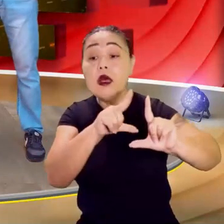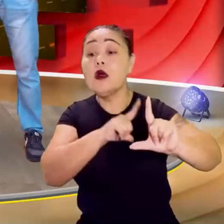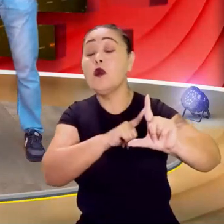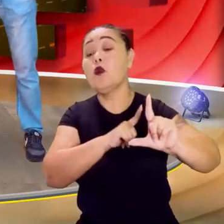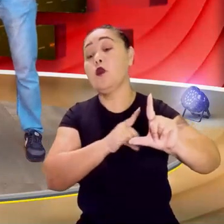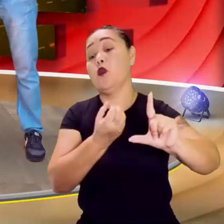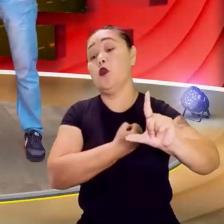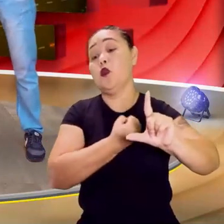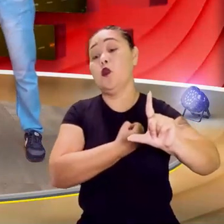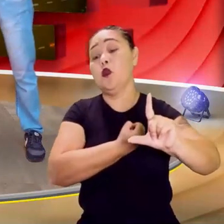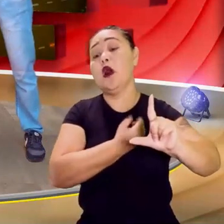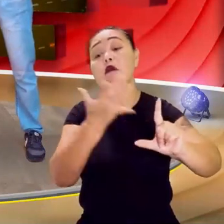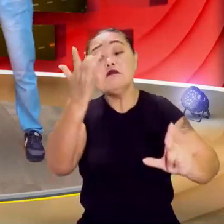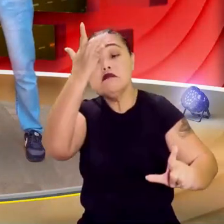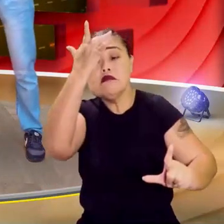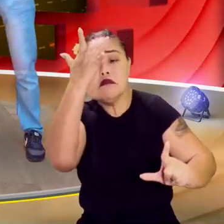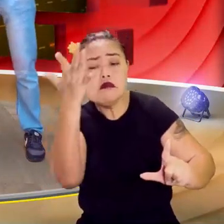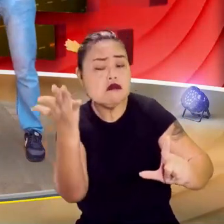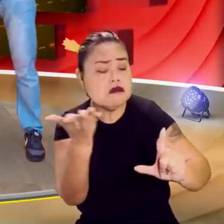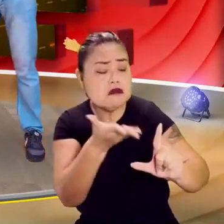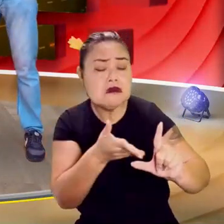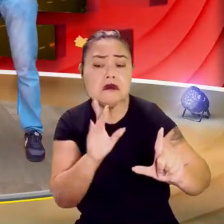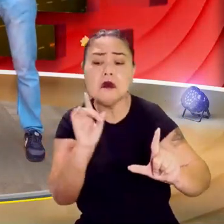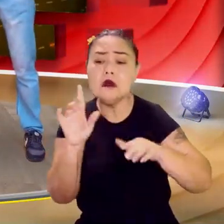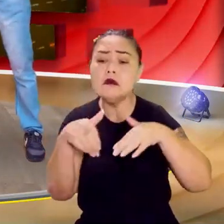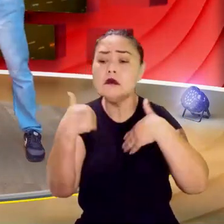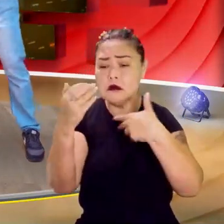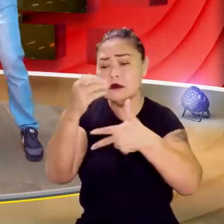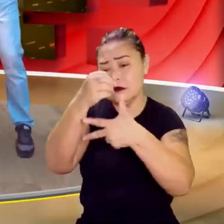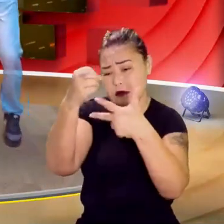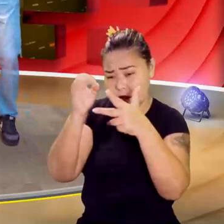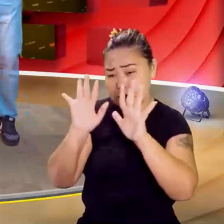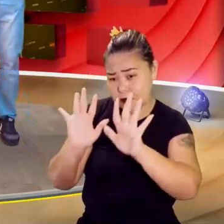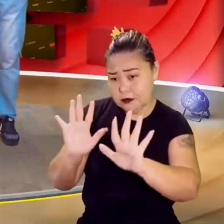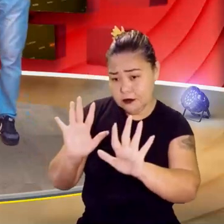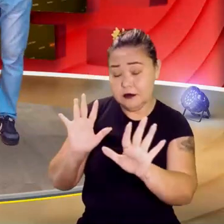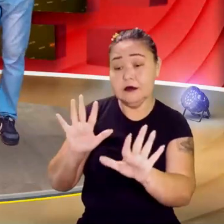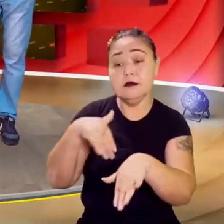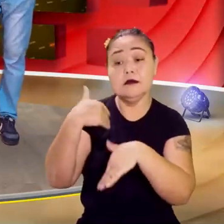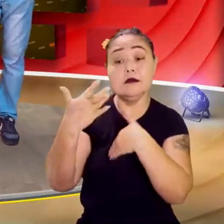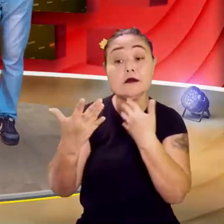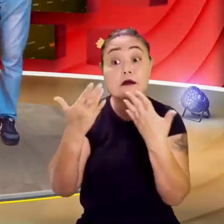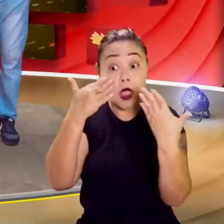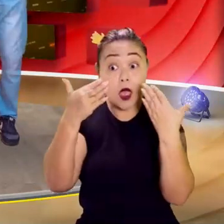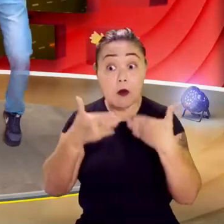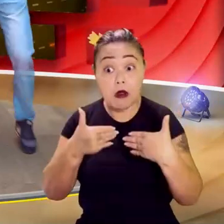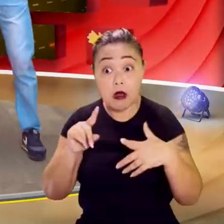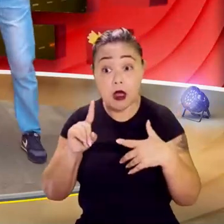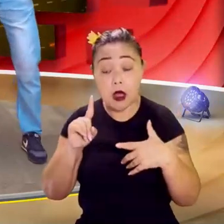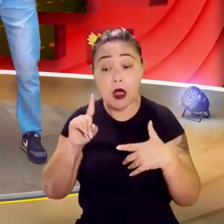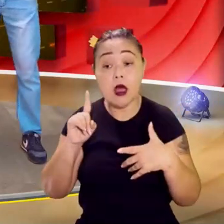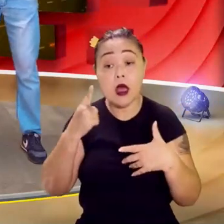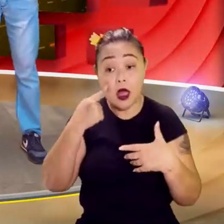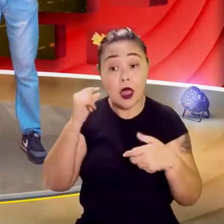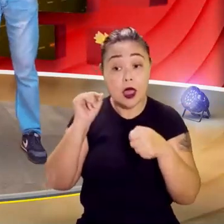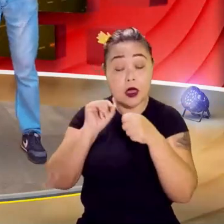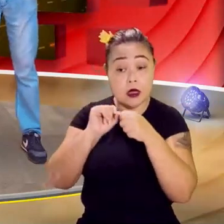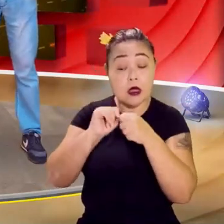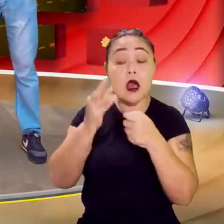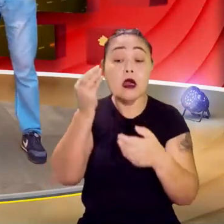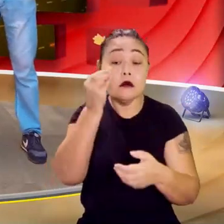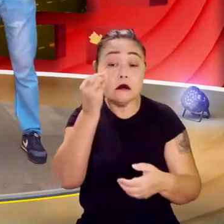esses valores. E fica até mais fácil, mas depois a gente fica no Enem, depois. E aí, você quer comprovar isso? Quer tirar a prova real